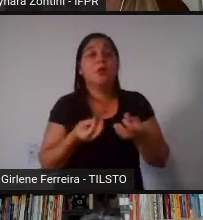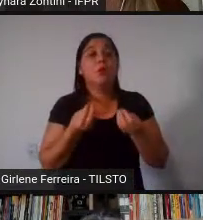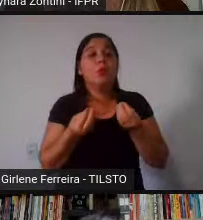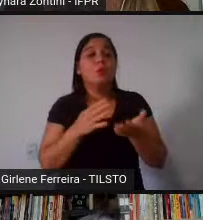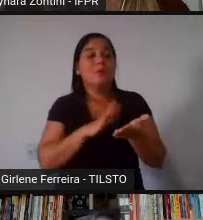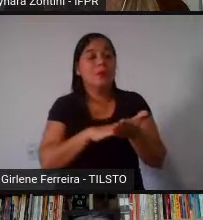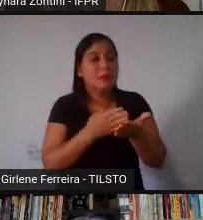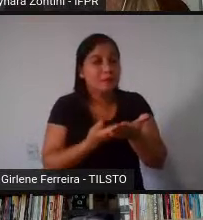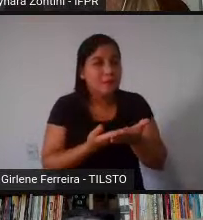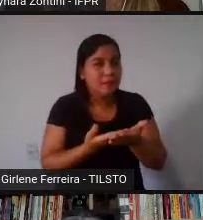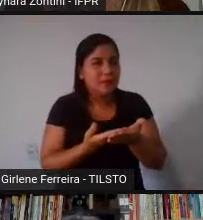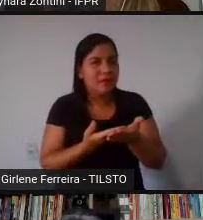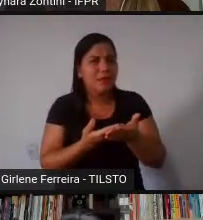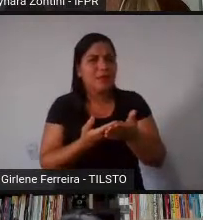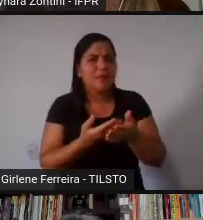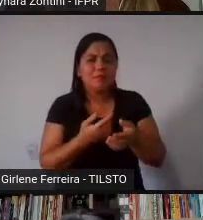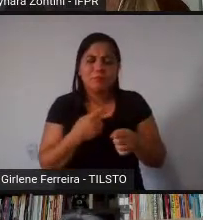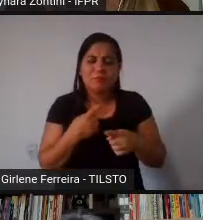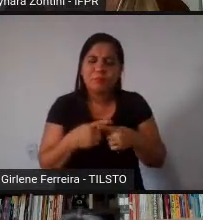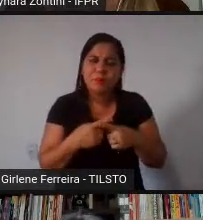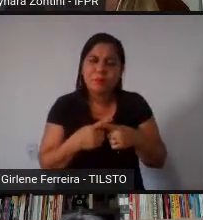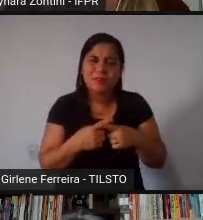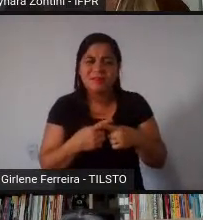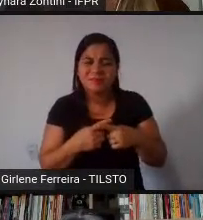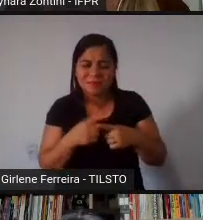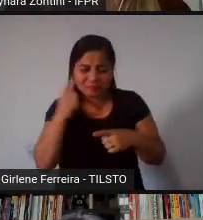entende muito bem o que a questão quer. E também